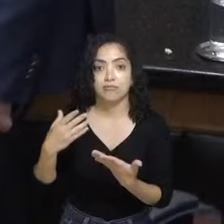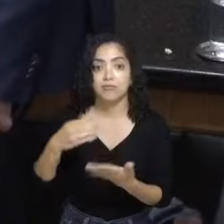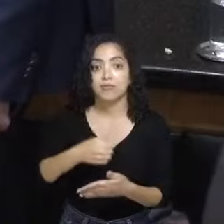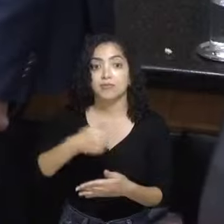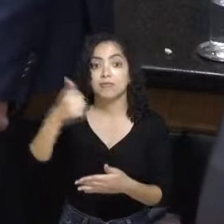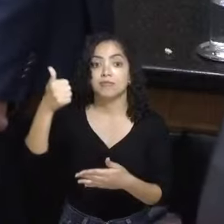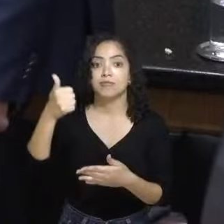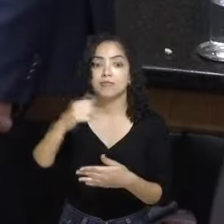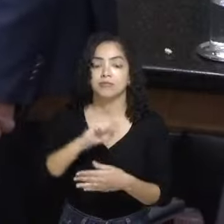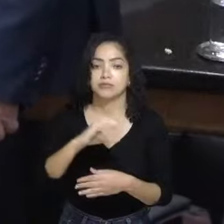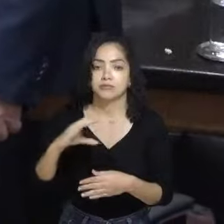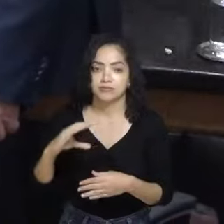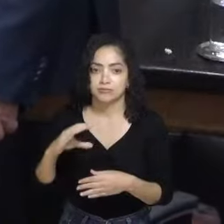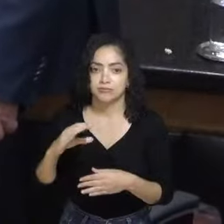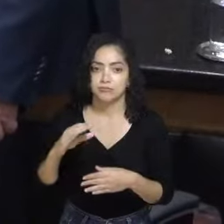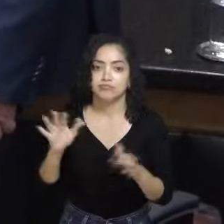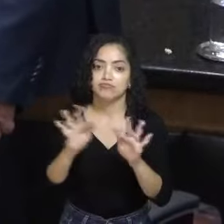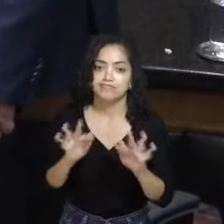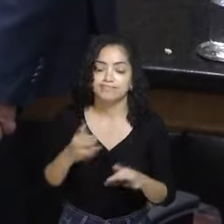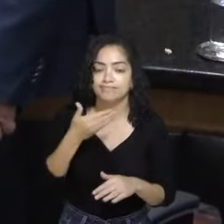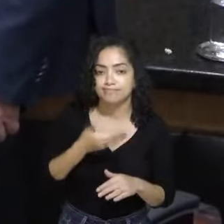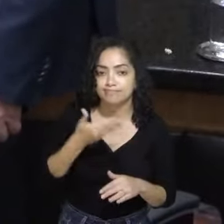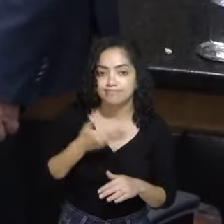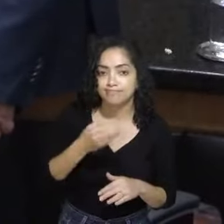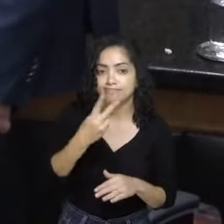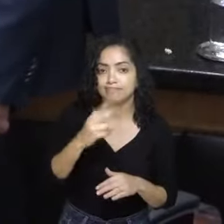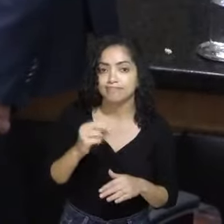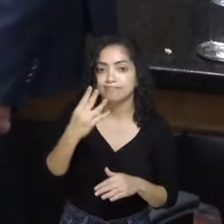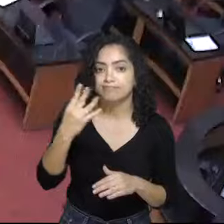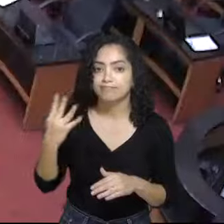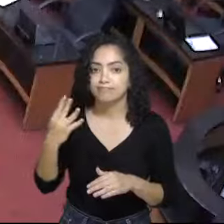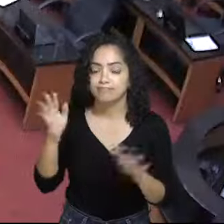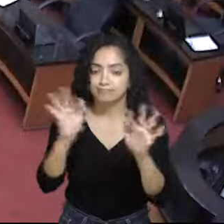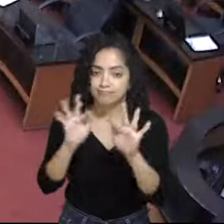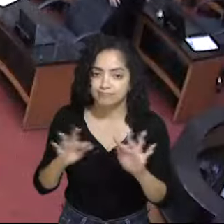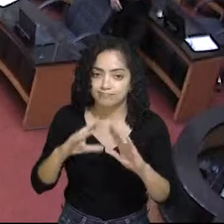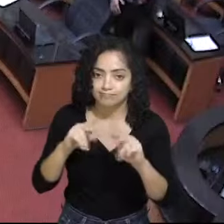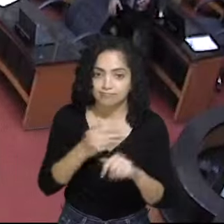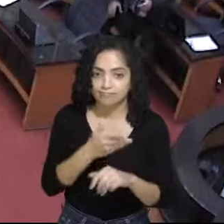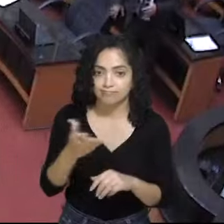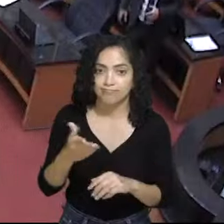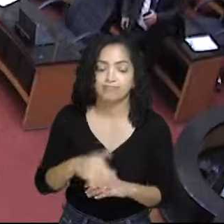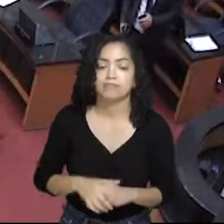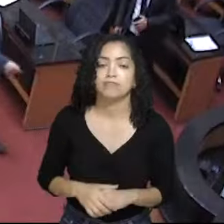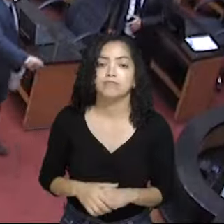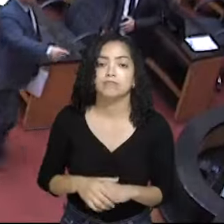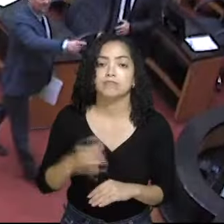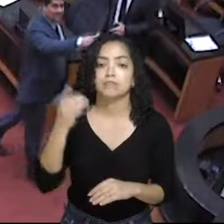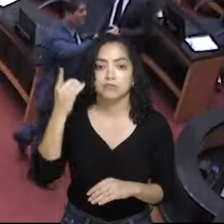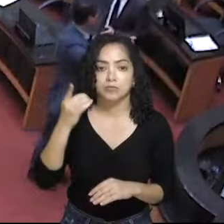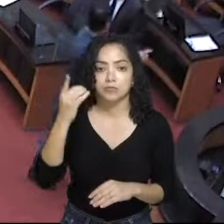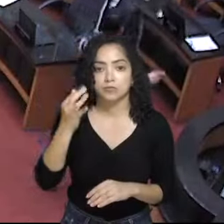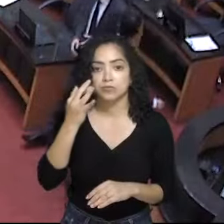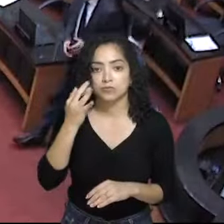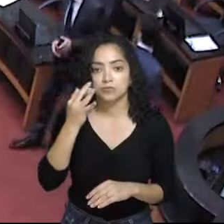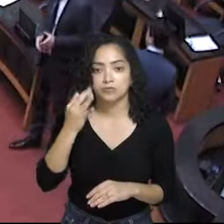Catarina. Desejo um Feliz Natal e um Feliz 2024 a todos. Com a palavra, o deputado Fernando Krelink.